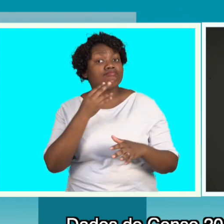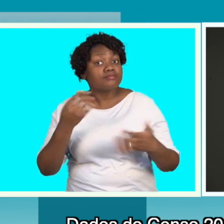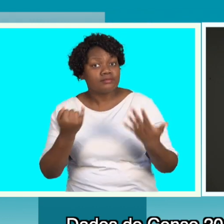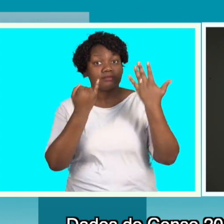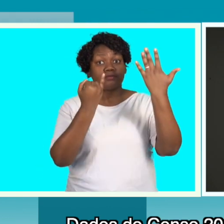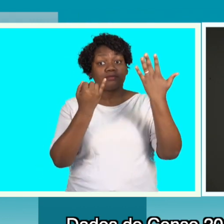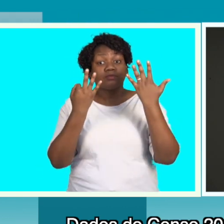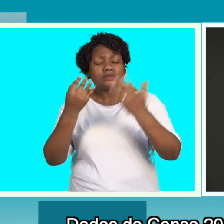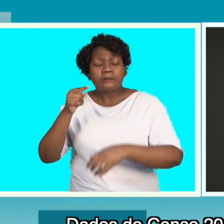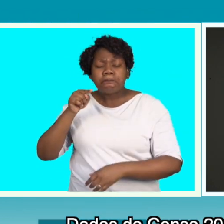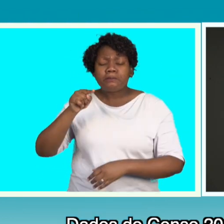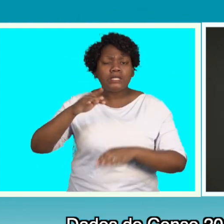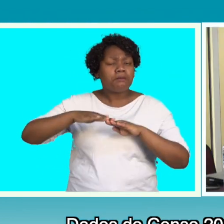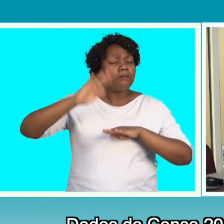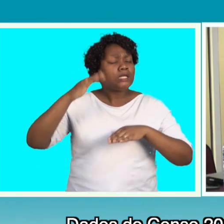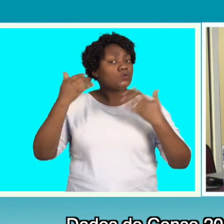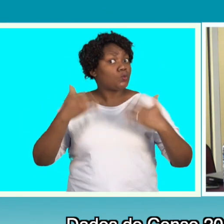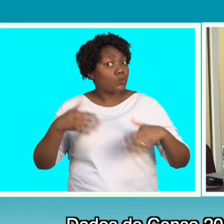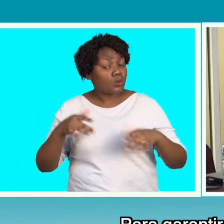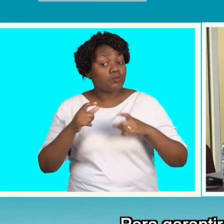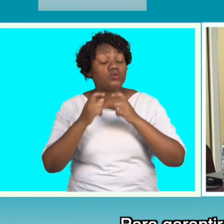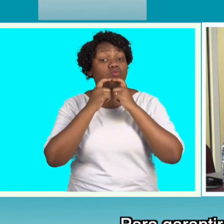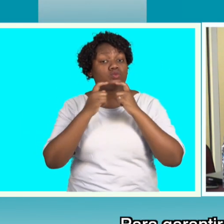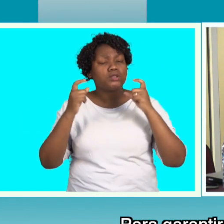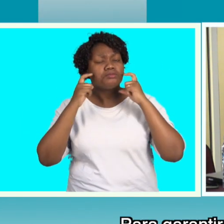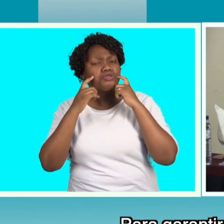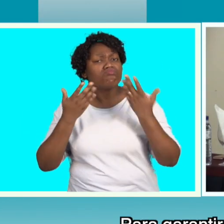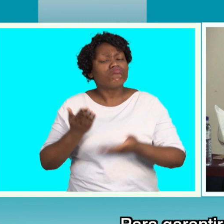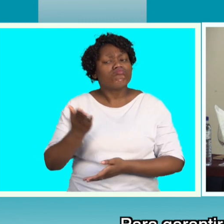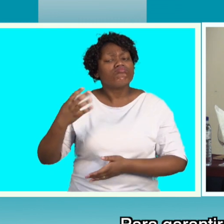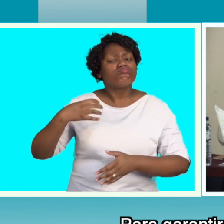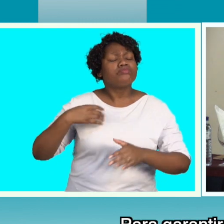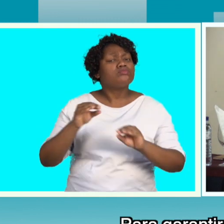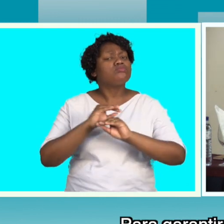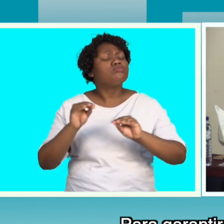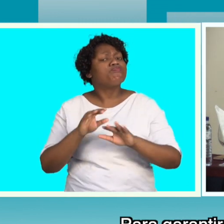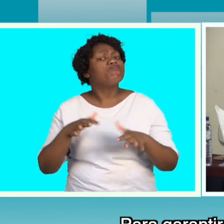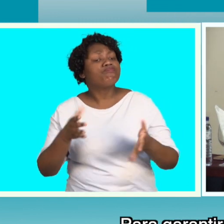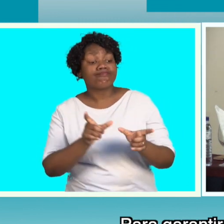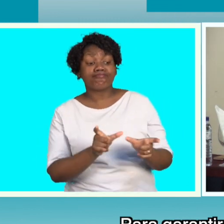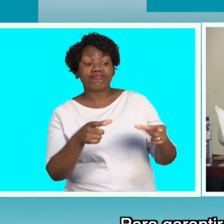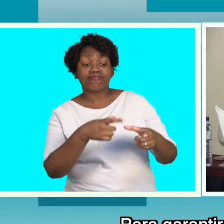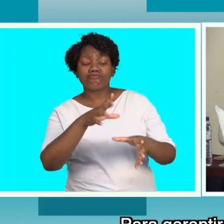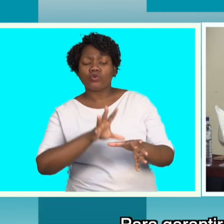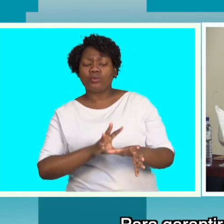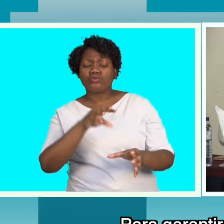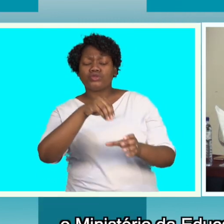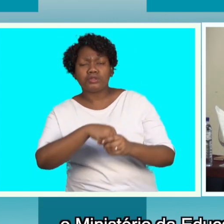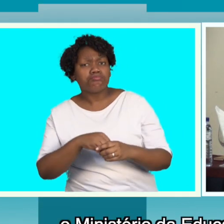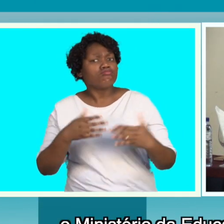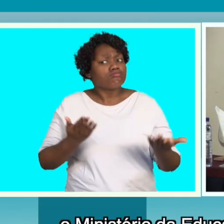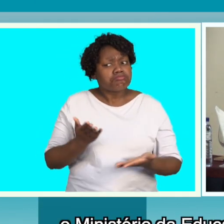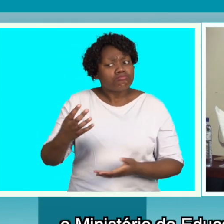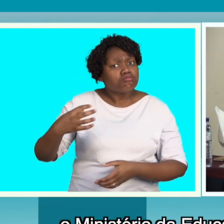Moçambique mais de 68 mil surdos. Para garantir a inclusão desta camada social na educação, o